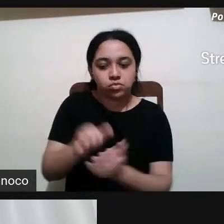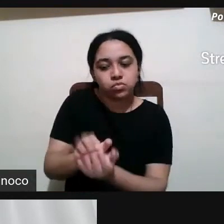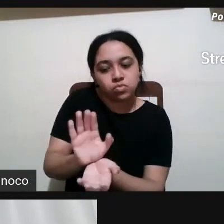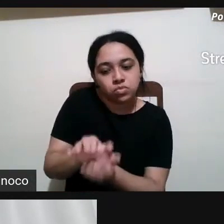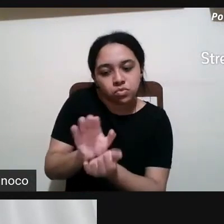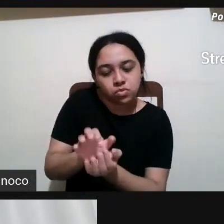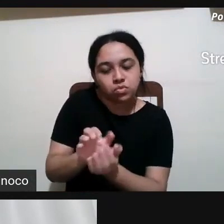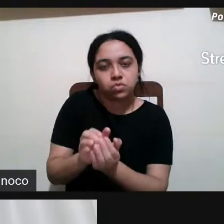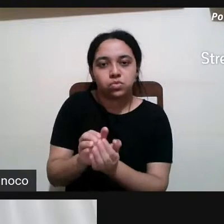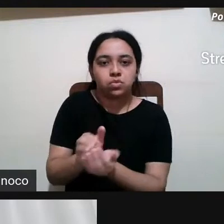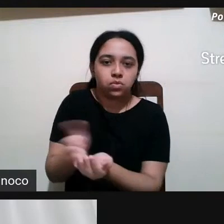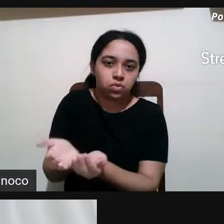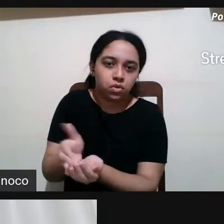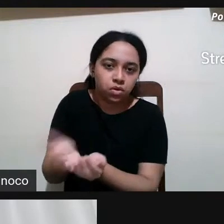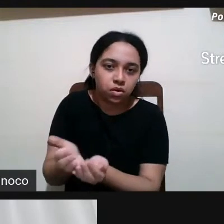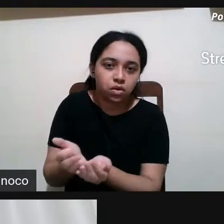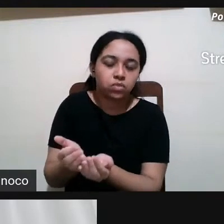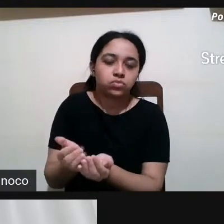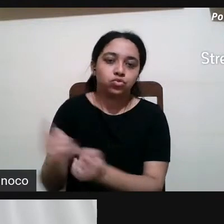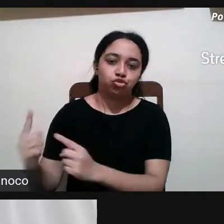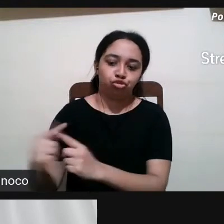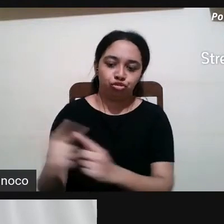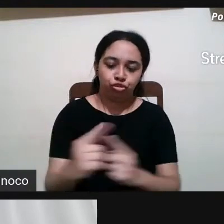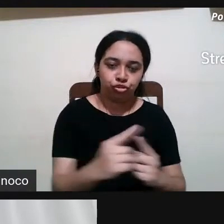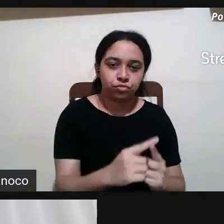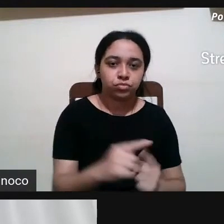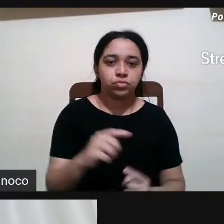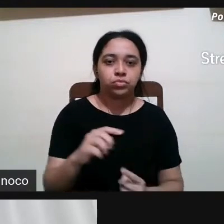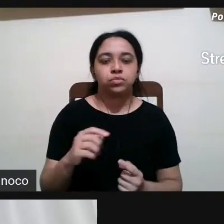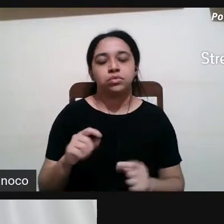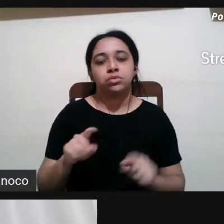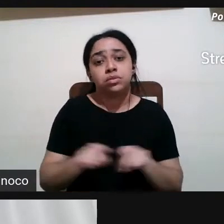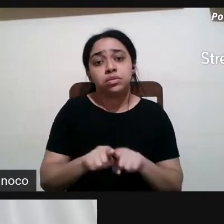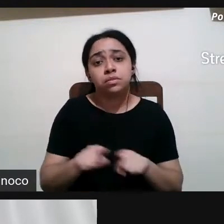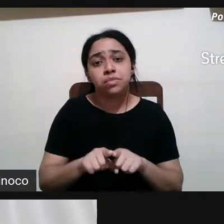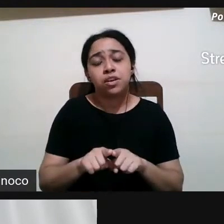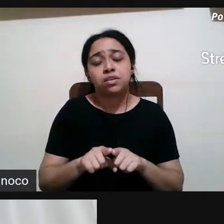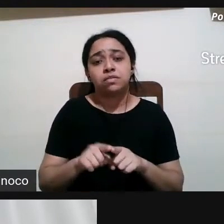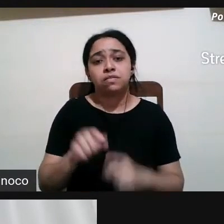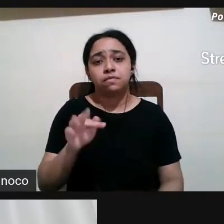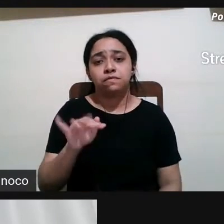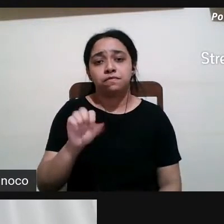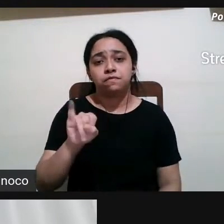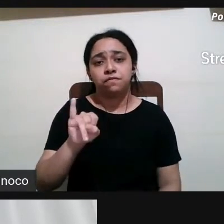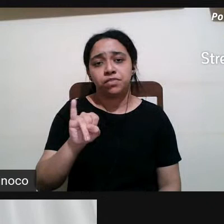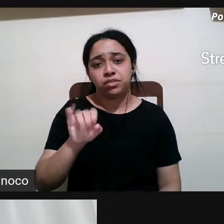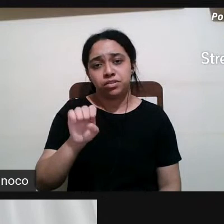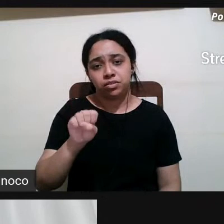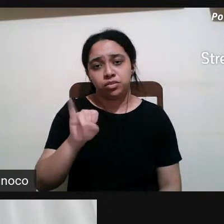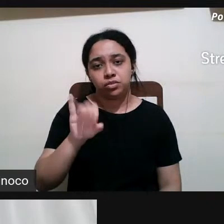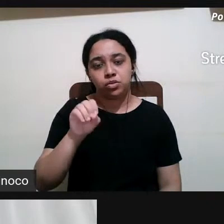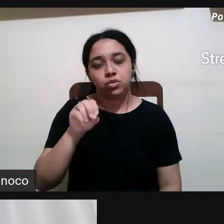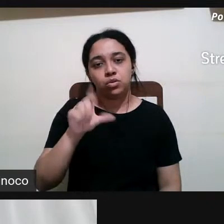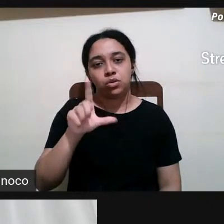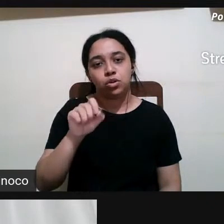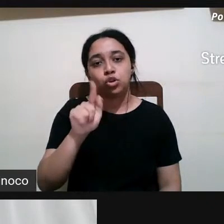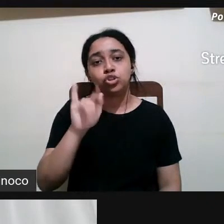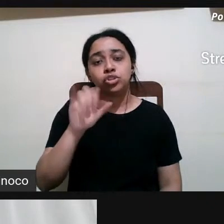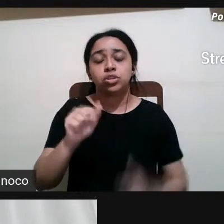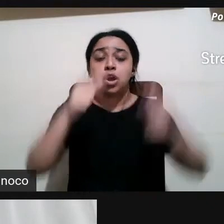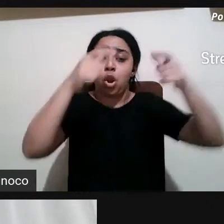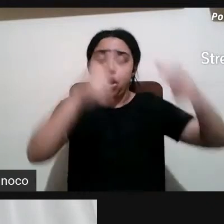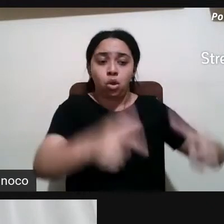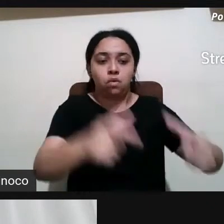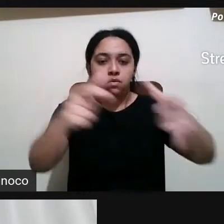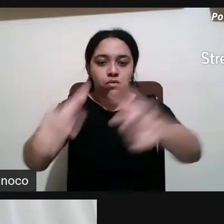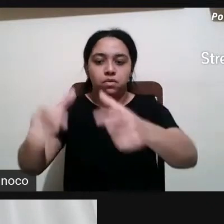né? Porque deve mudar da parte da fisiologia. O local que esse organismo está, né? Se é no sedimento,